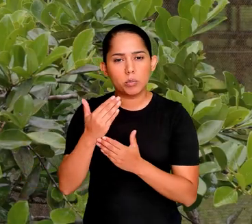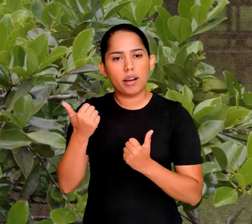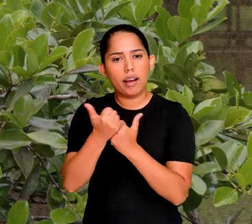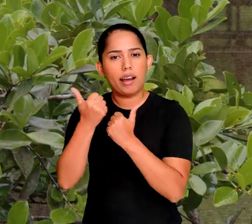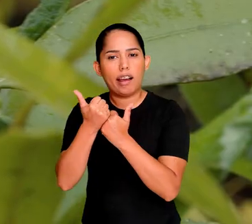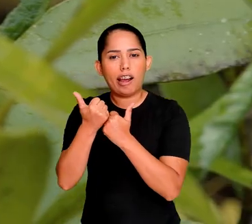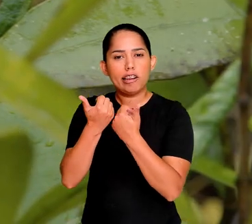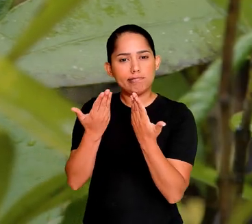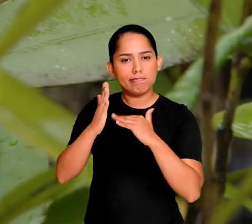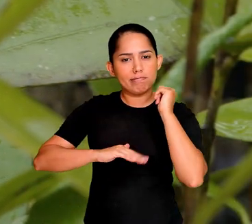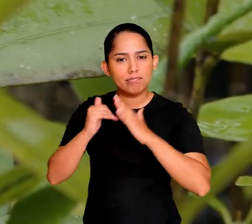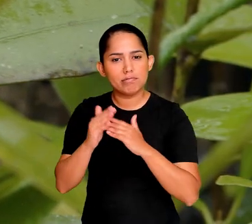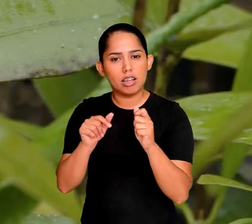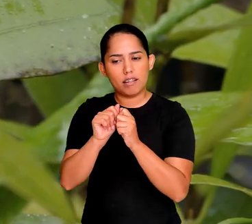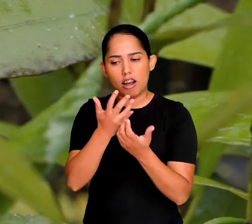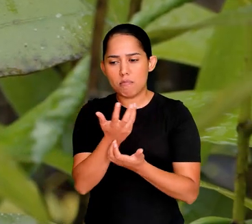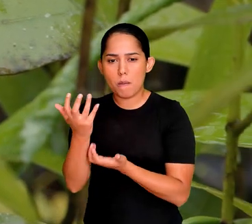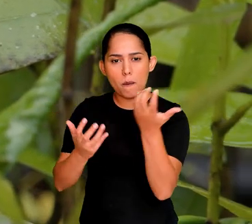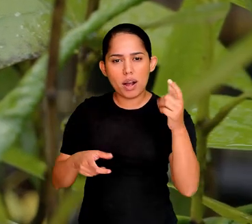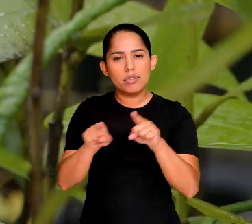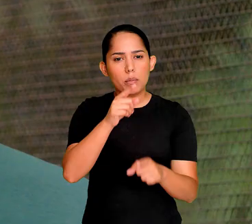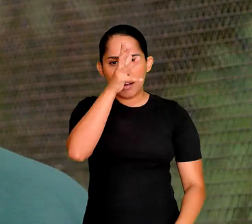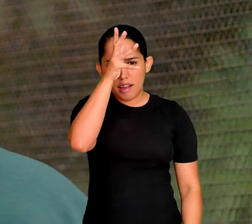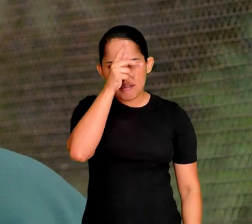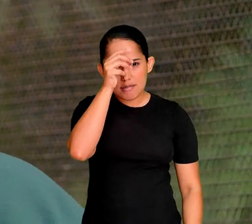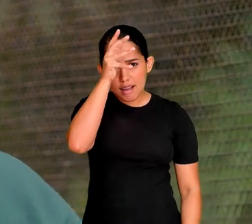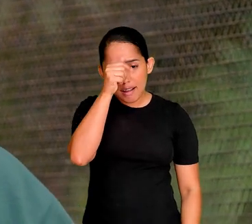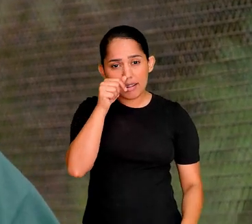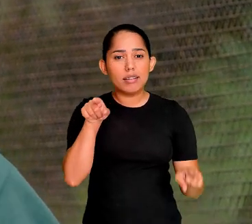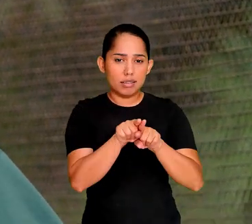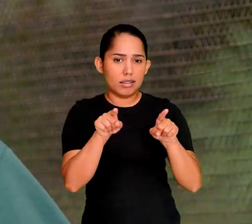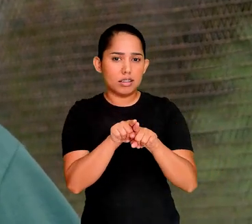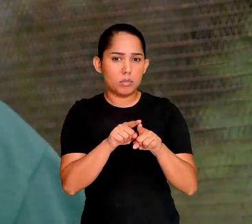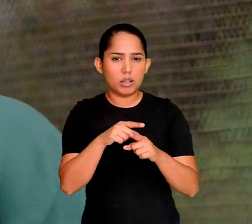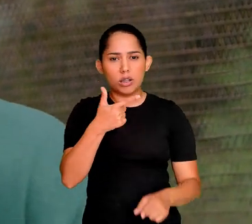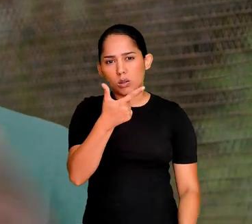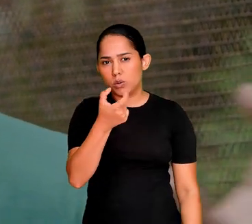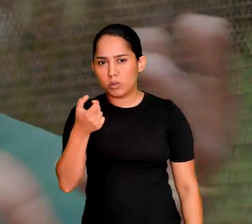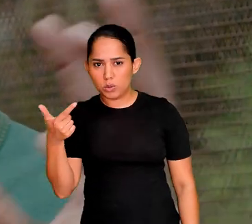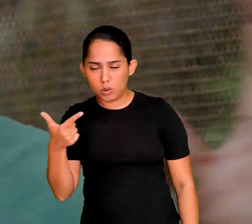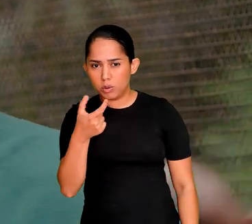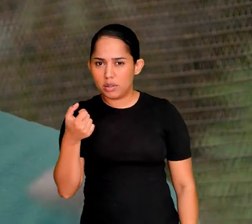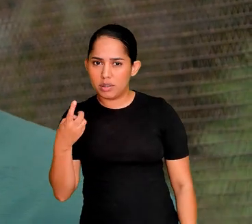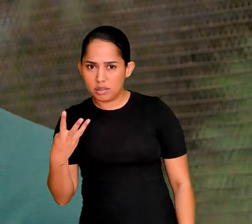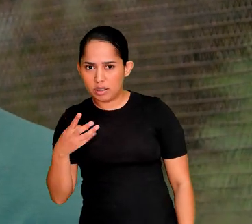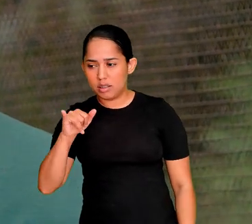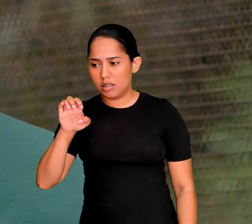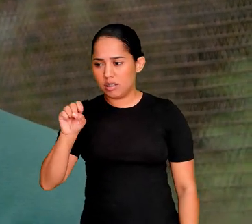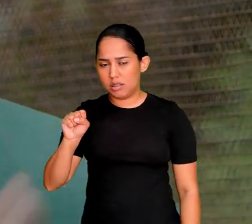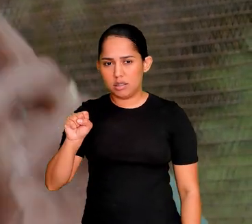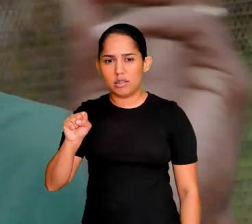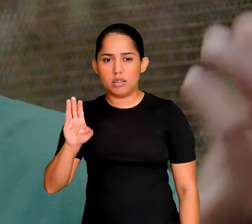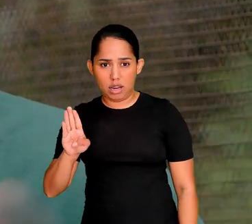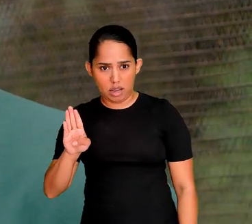trabalho de assistência técnica, produção de hortaliça, criação de galinhas, e aí em 2002, 2003, a gente se desvinculou do